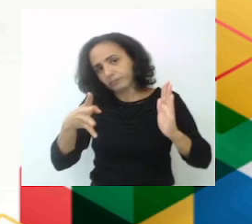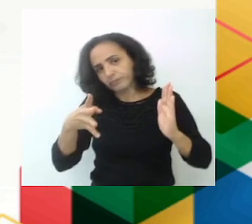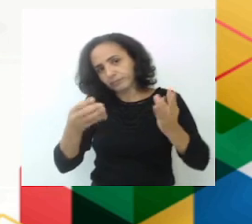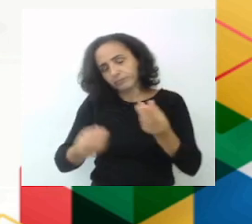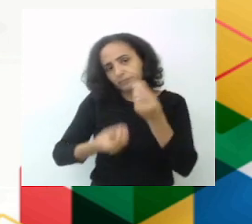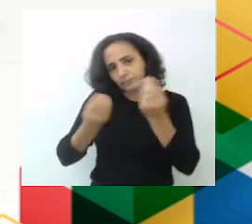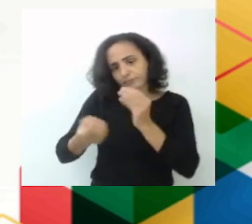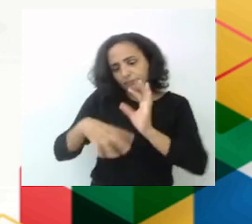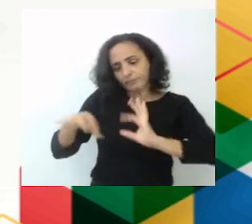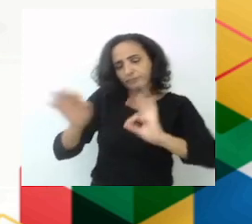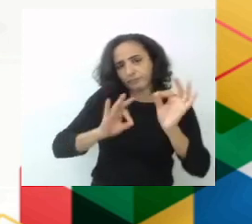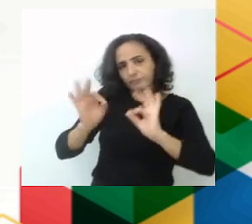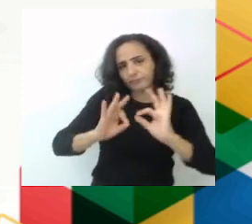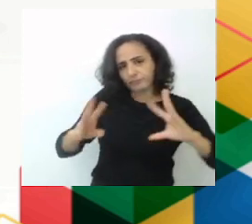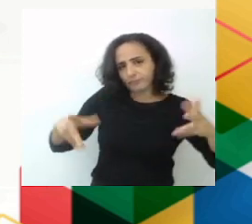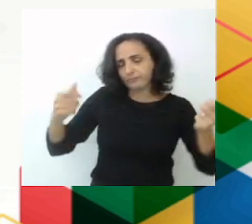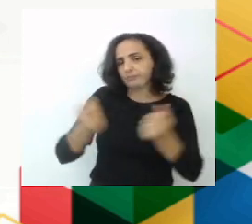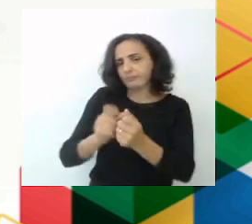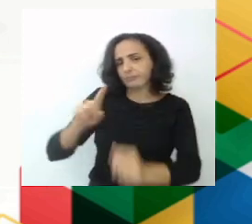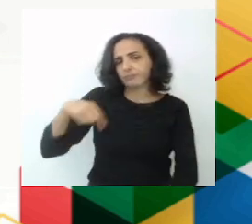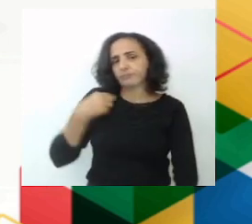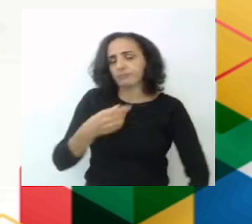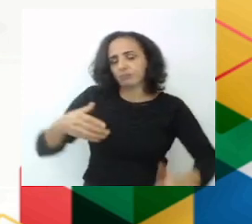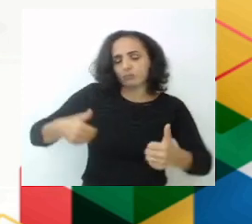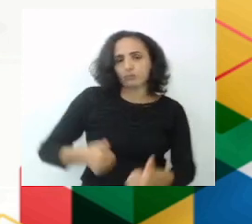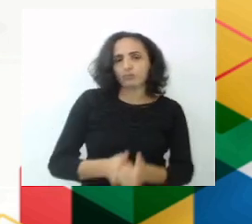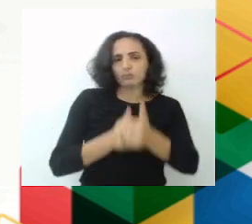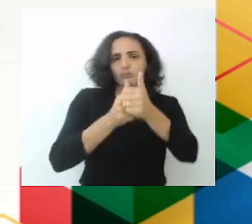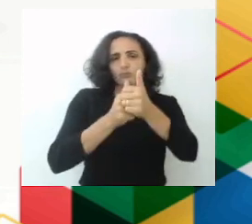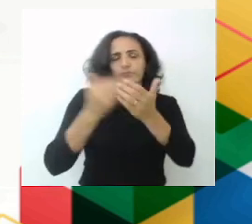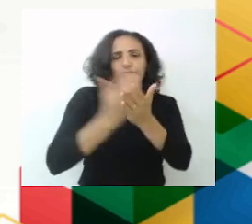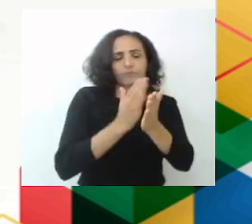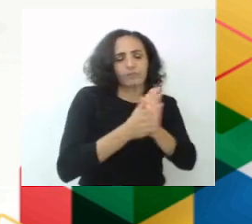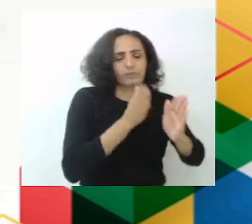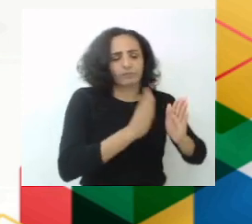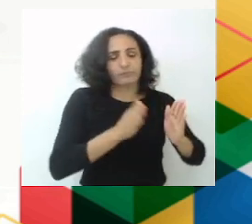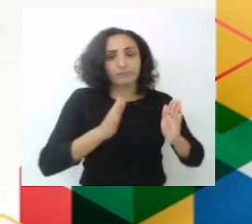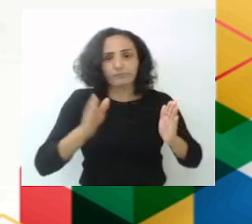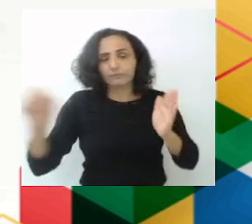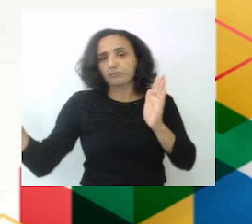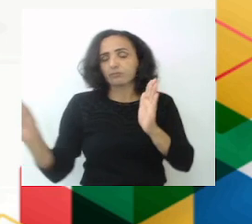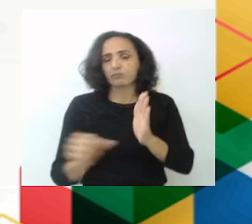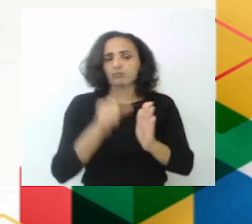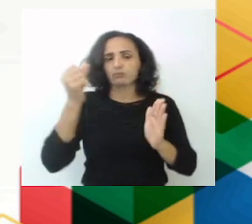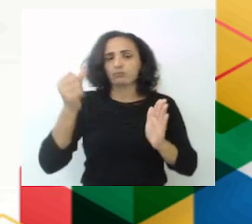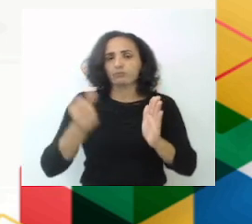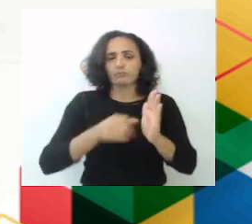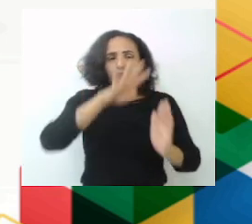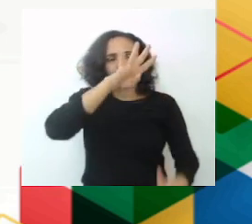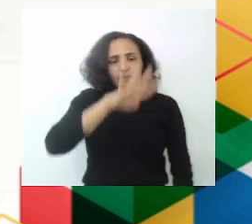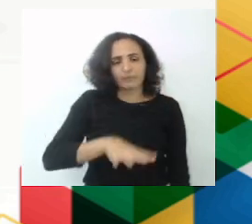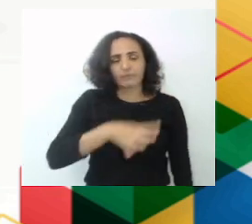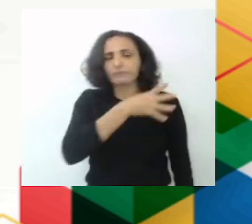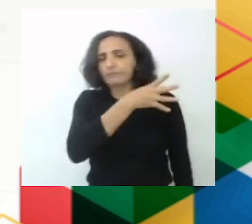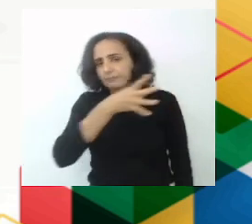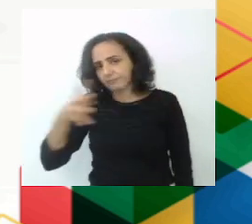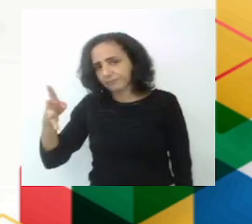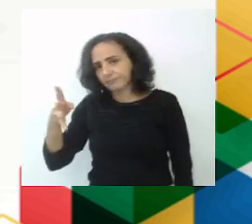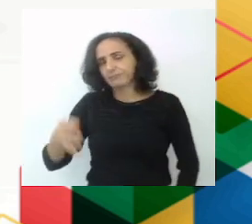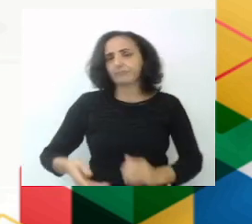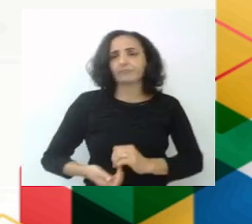para construir o gráfico dela, a gente vai seguir alguns procedimentos. Primeiro é fazer uma tabelazinha com 2